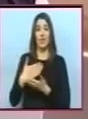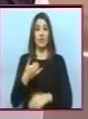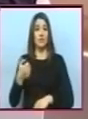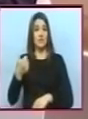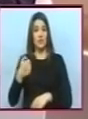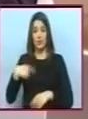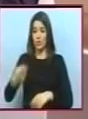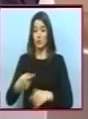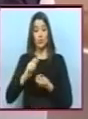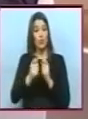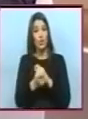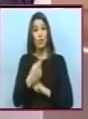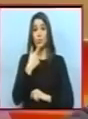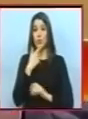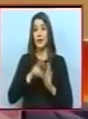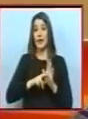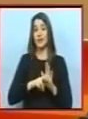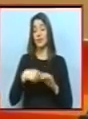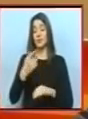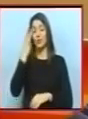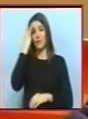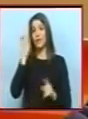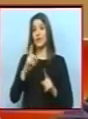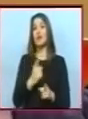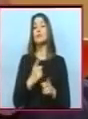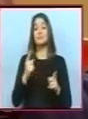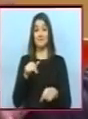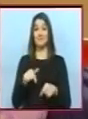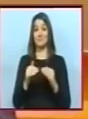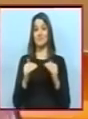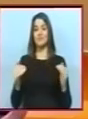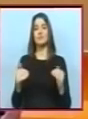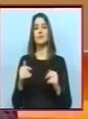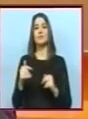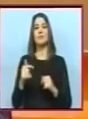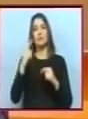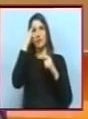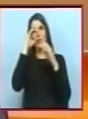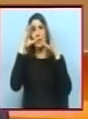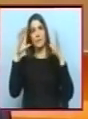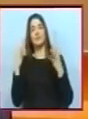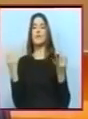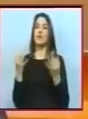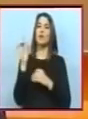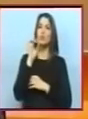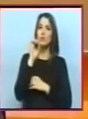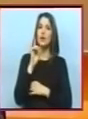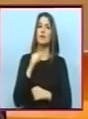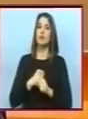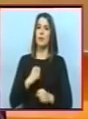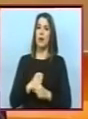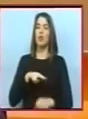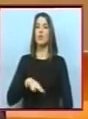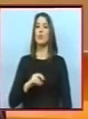e isso não foi fácil. Sobretudo porque na altura havia esta consciência da importância do papel do notário, não